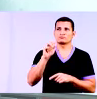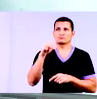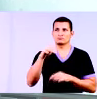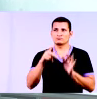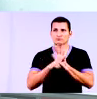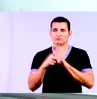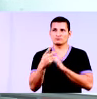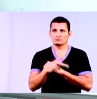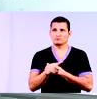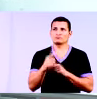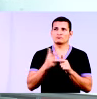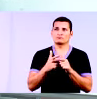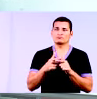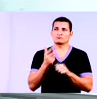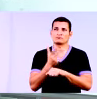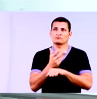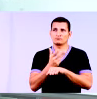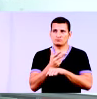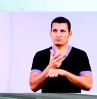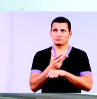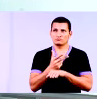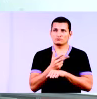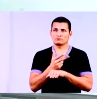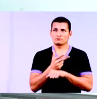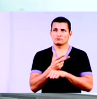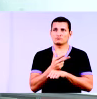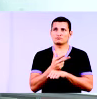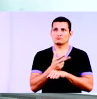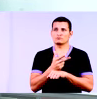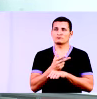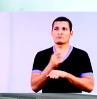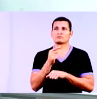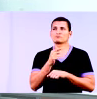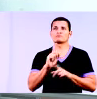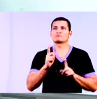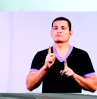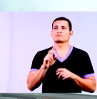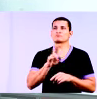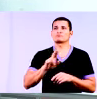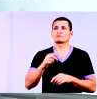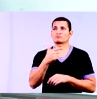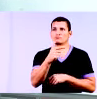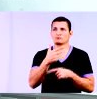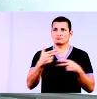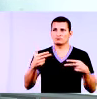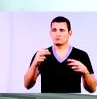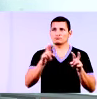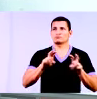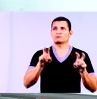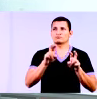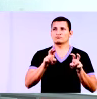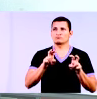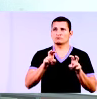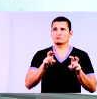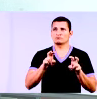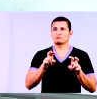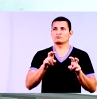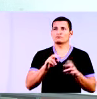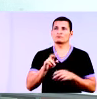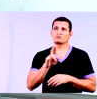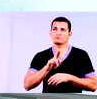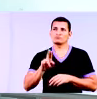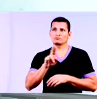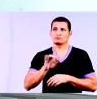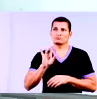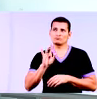quê? Quando o vídeo é processado, ele não está usando os outros recursos da máquina. Tudo que está sendo processado usando os recursos só